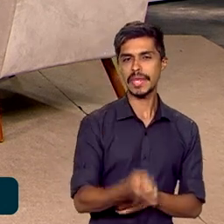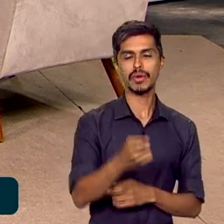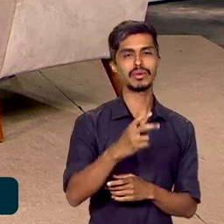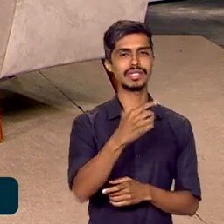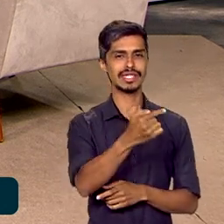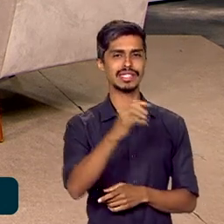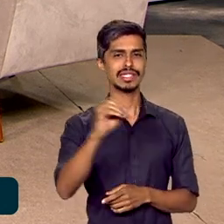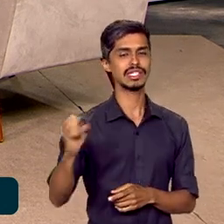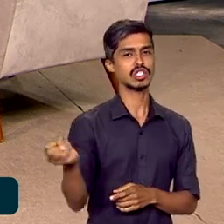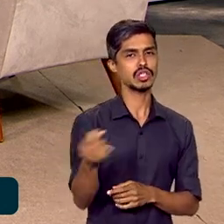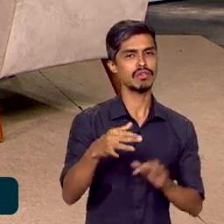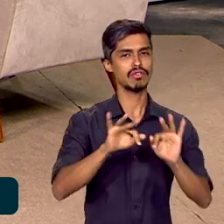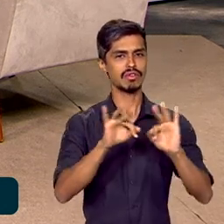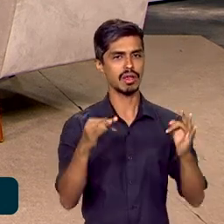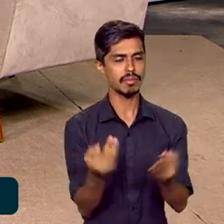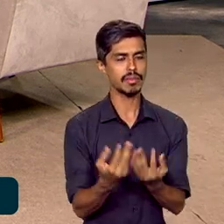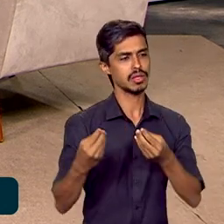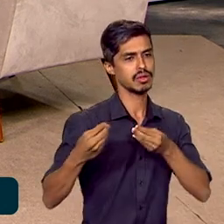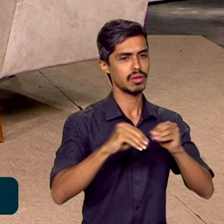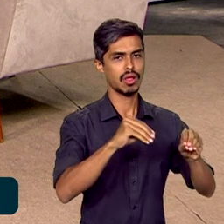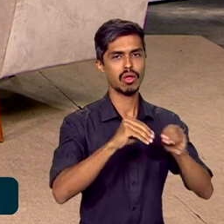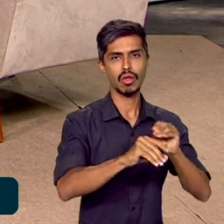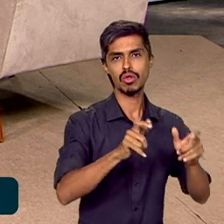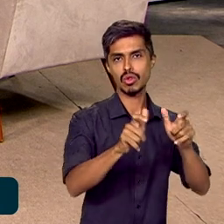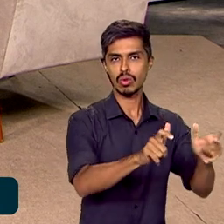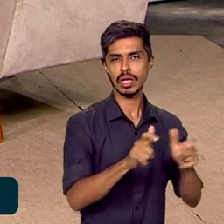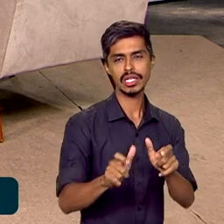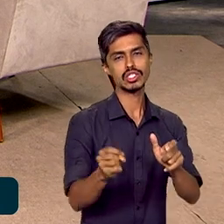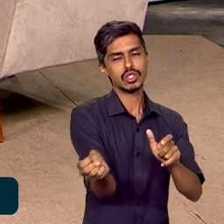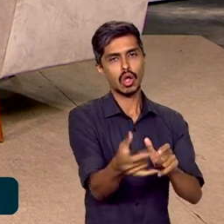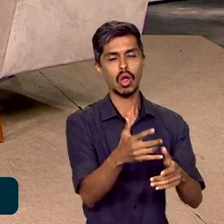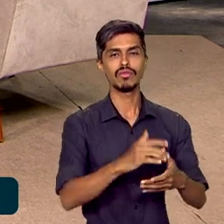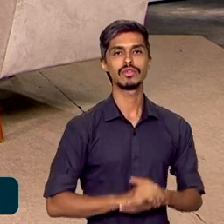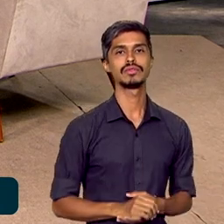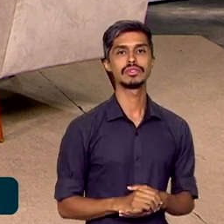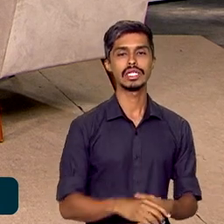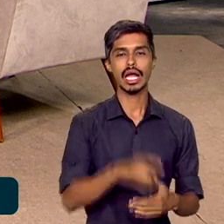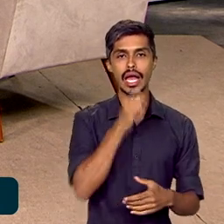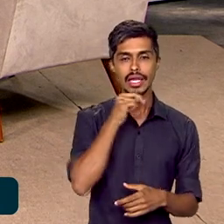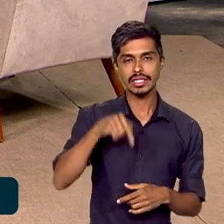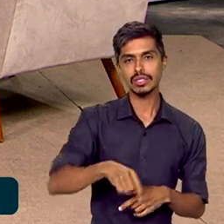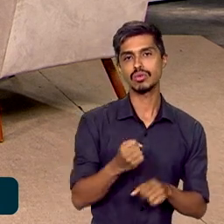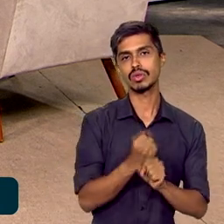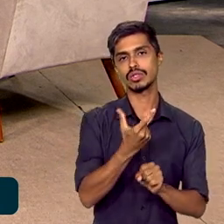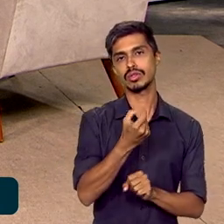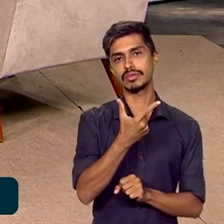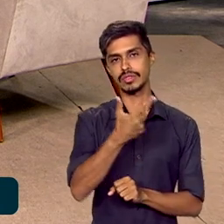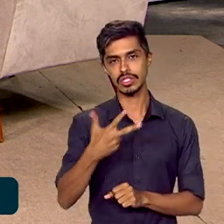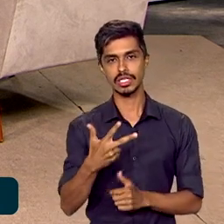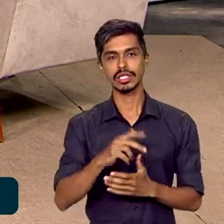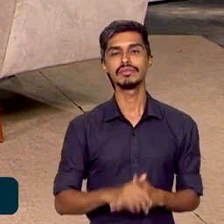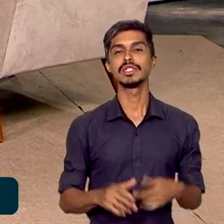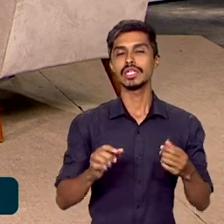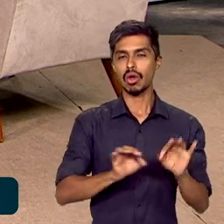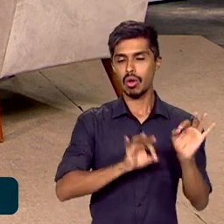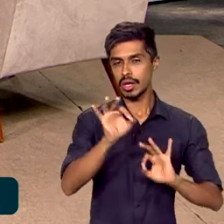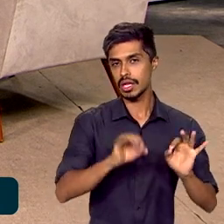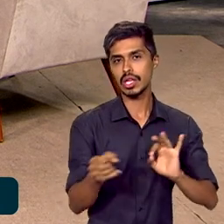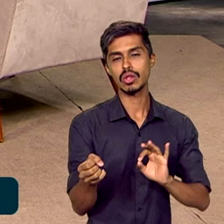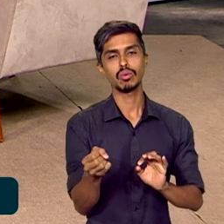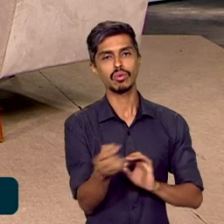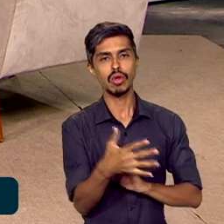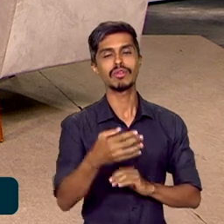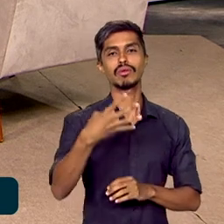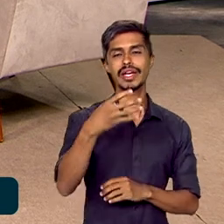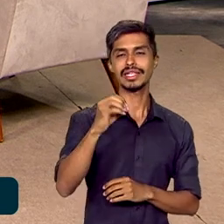5.700 novas famílias em assentamentos novos, agora ainda em 2023, e a regularização de mais 40 mil